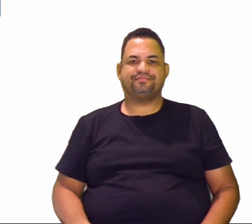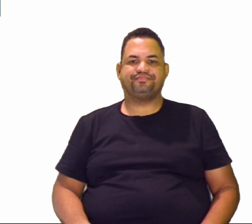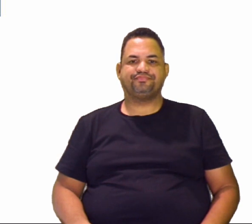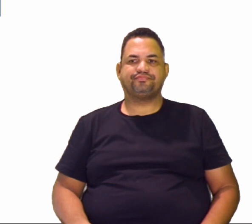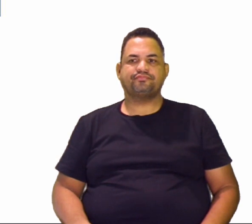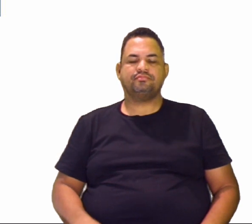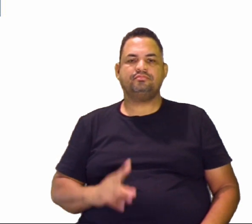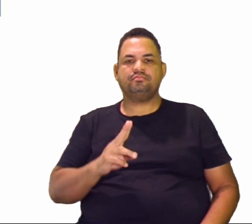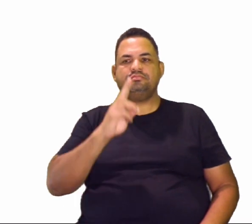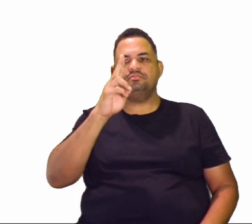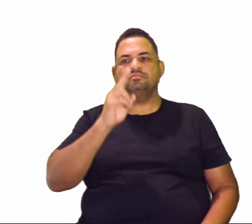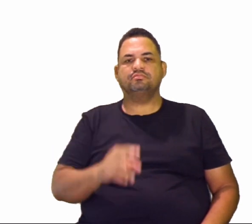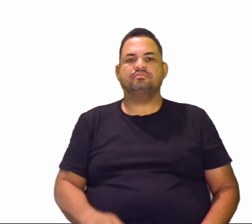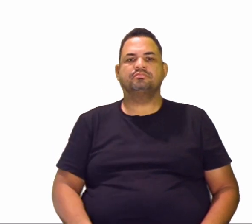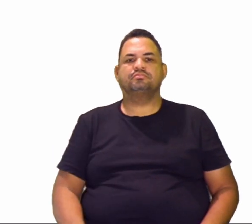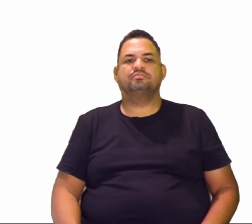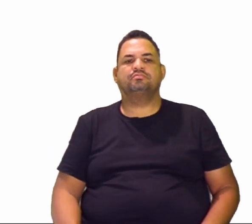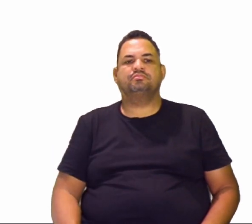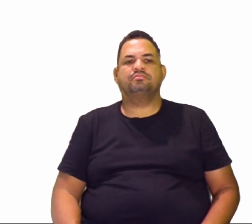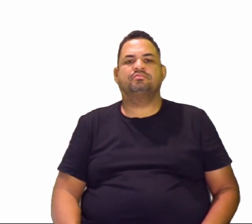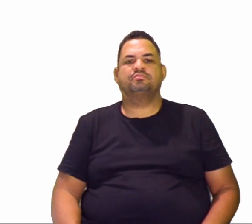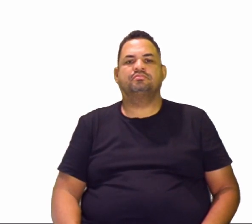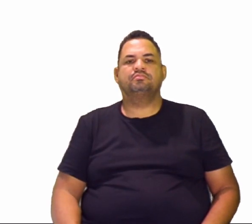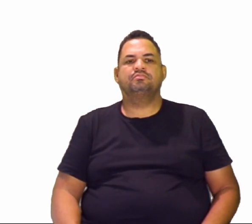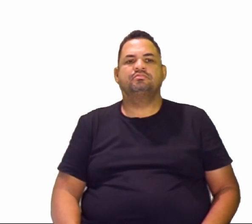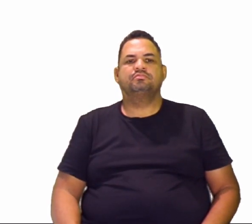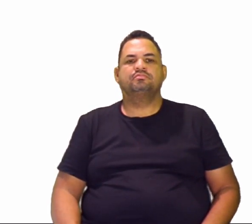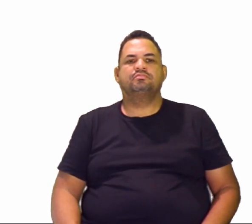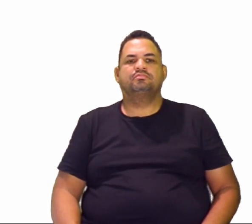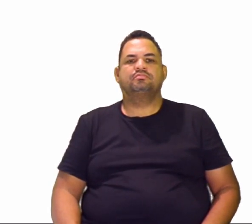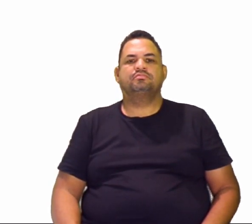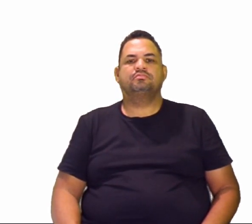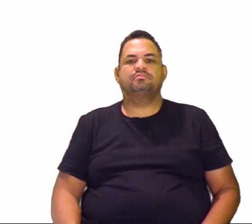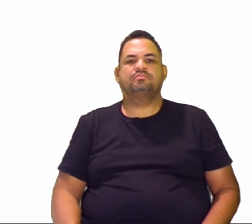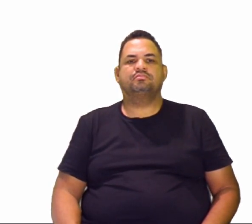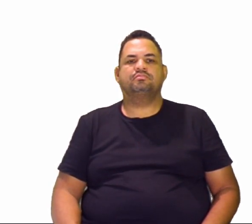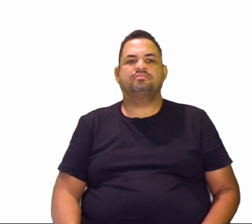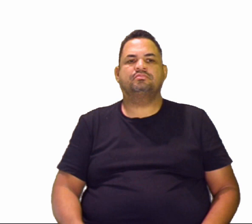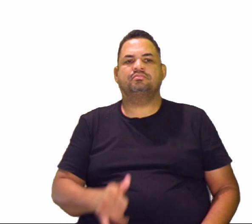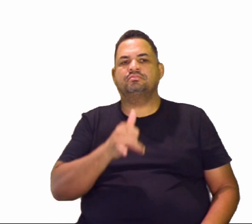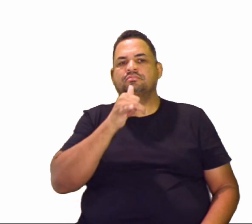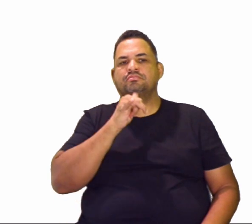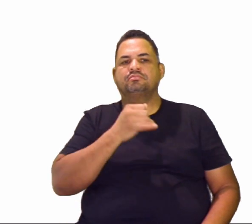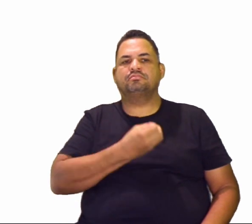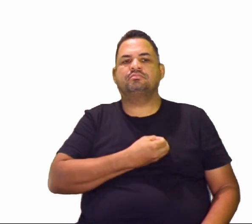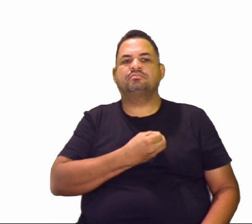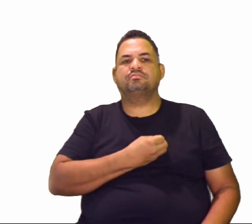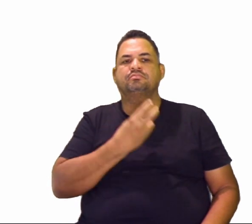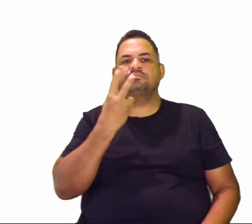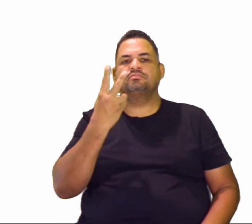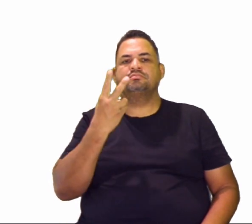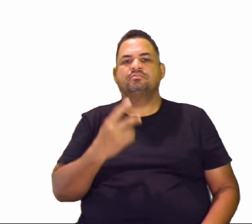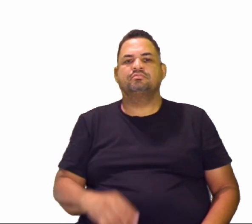vamos dar continuidade agora com o exemplo de número 2.